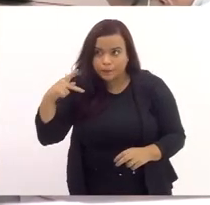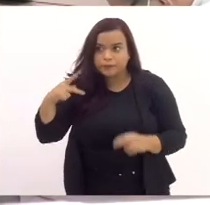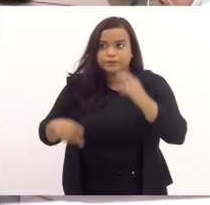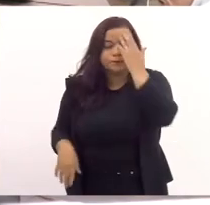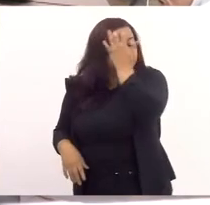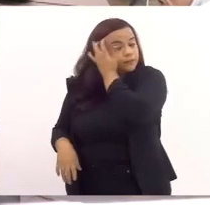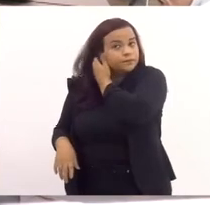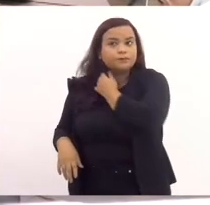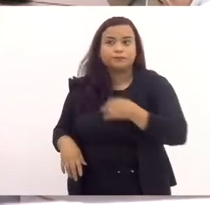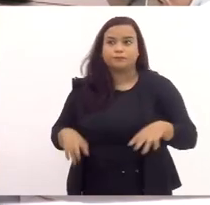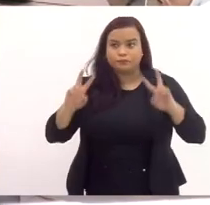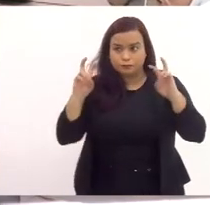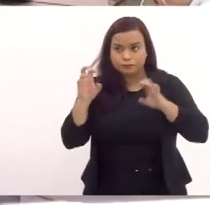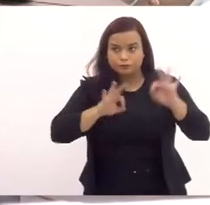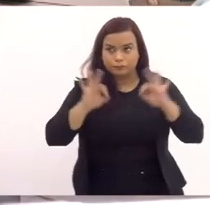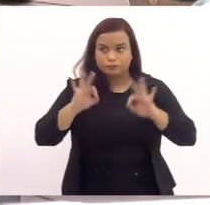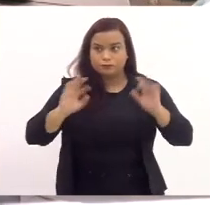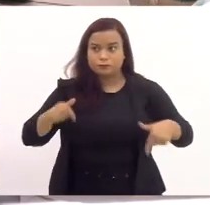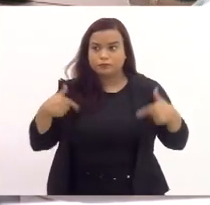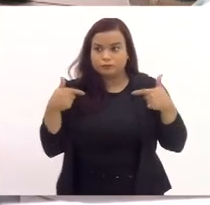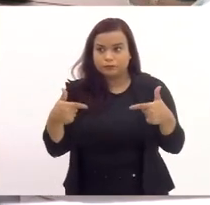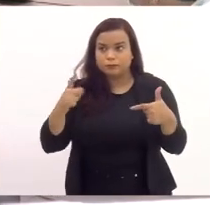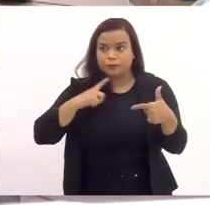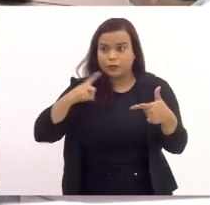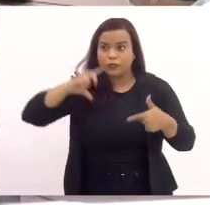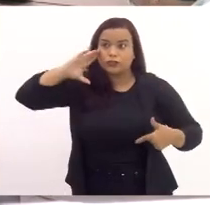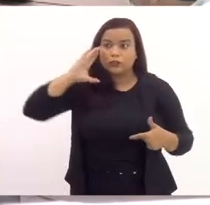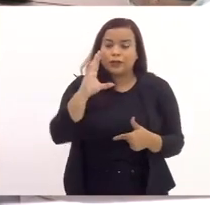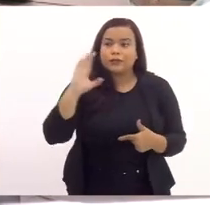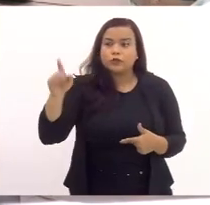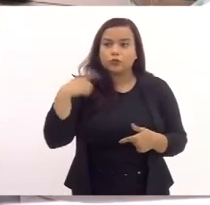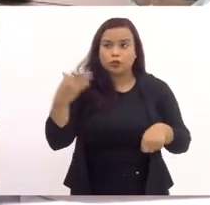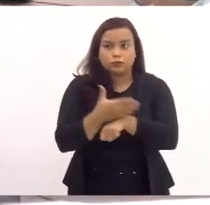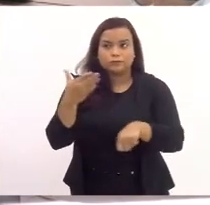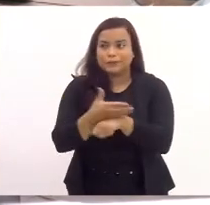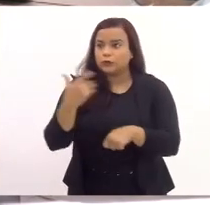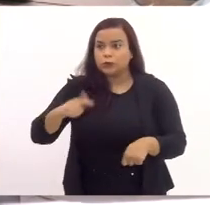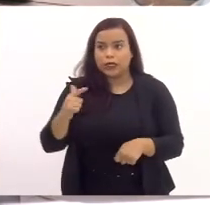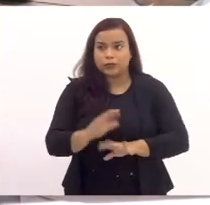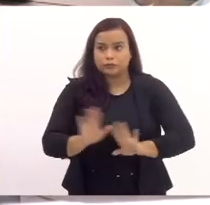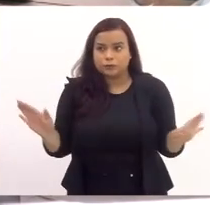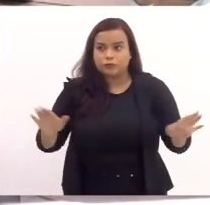Do planejamento da força-tarefa diretamente nós não participamos.